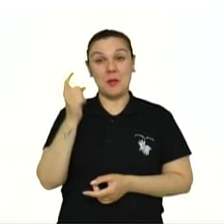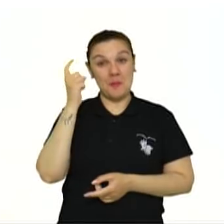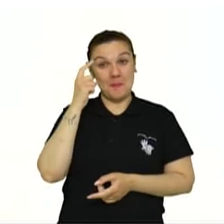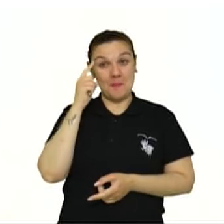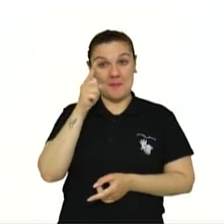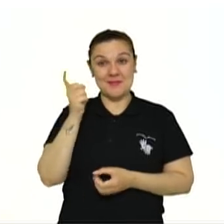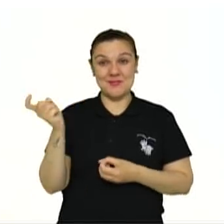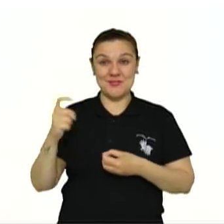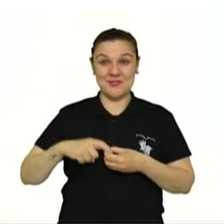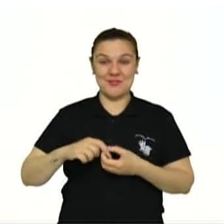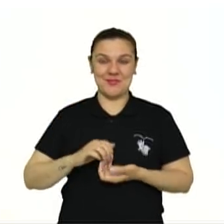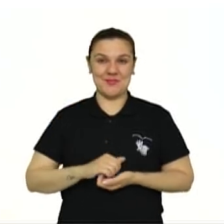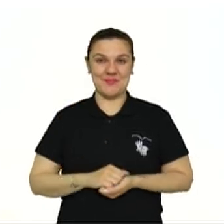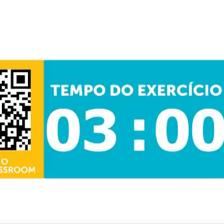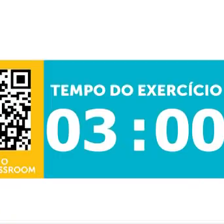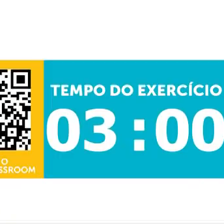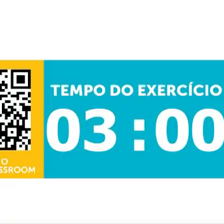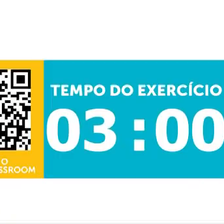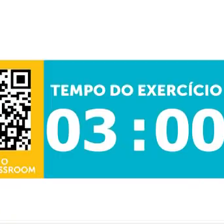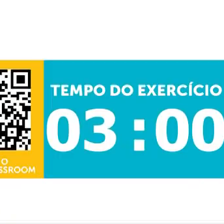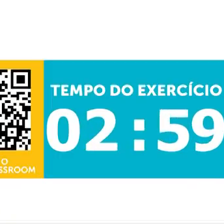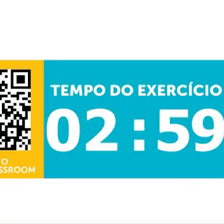Pensa um pouquinho e já voltamos.